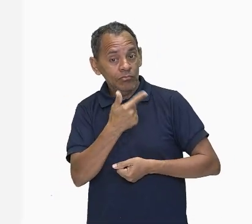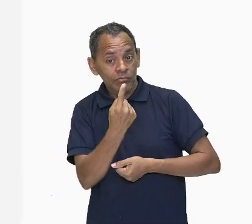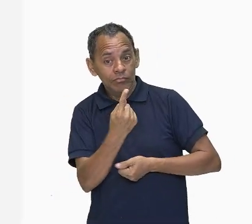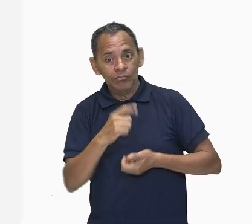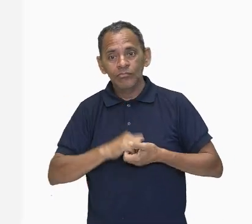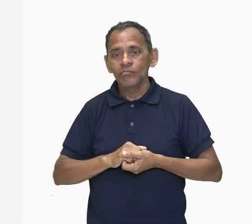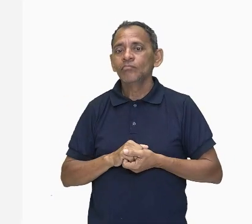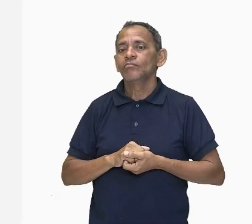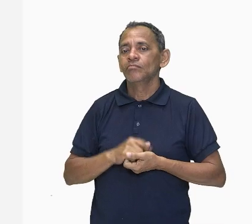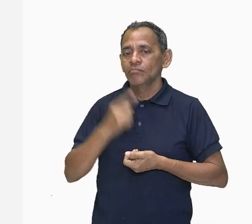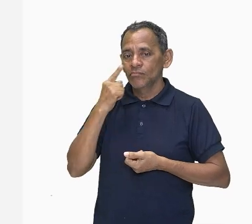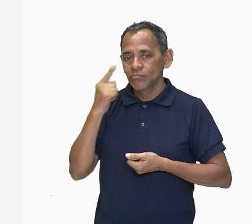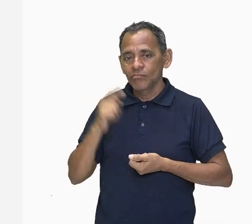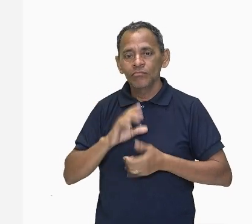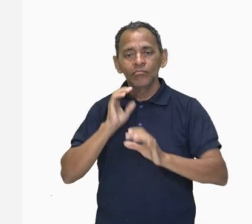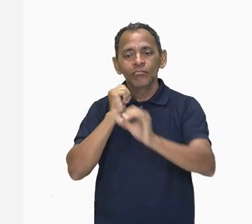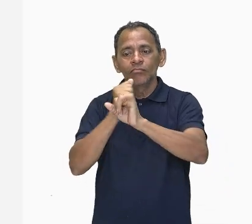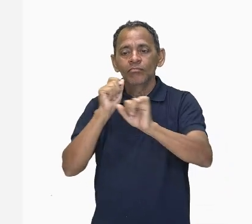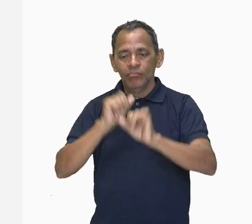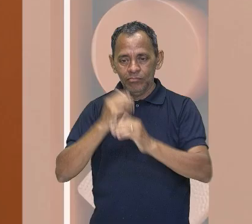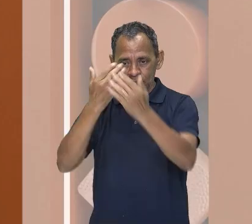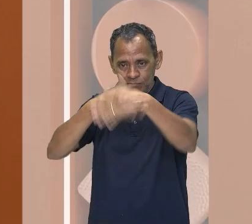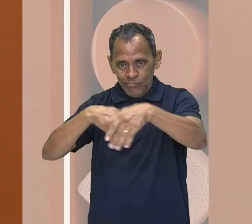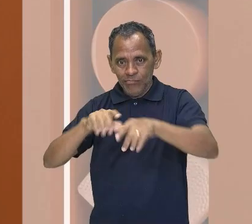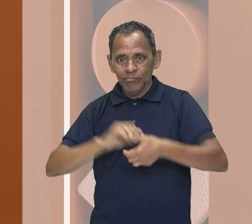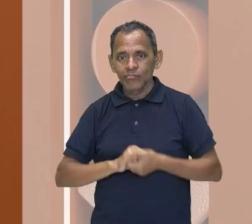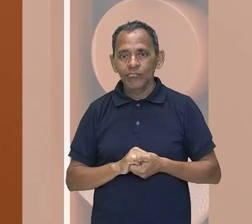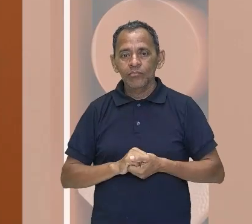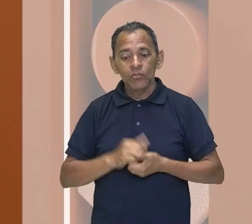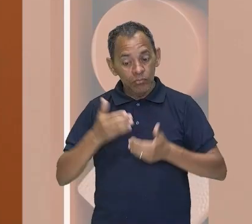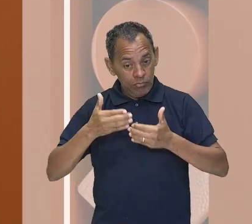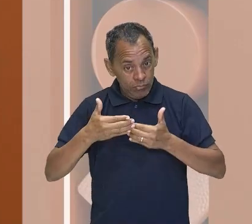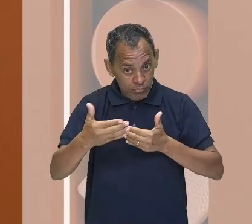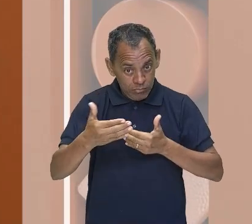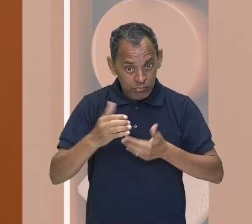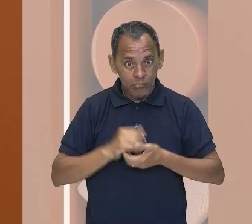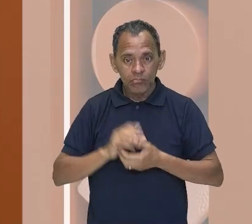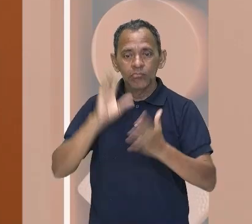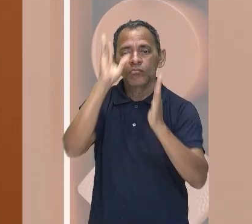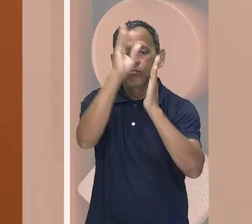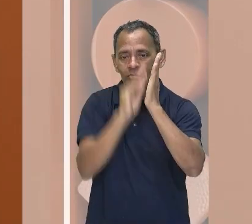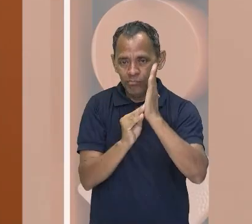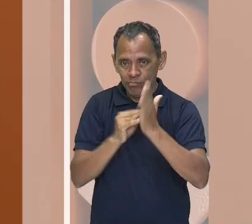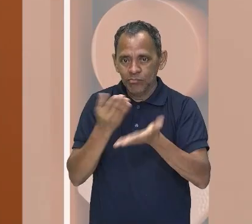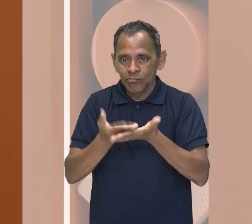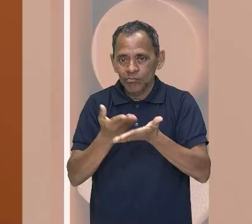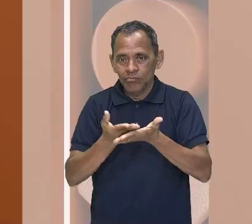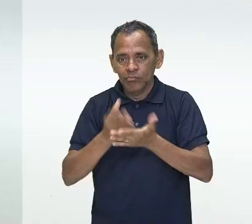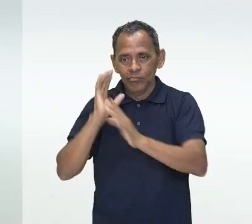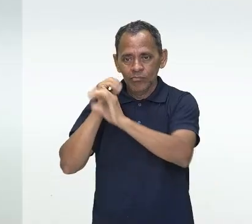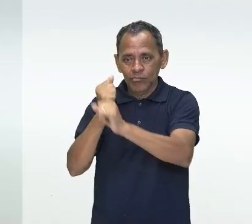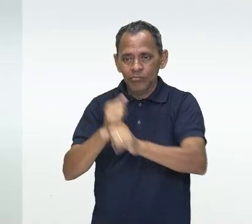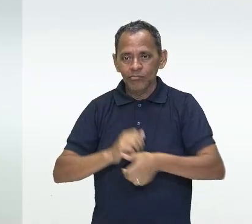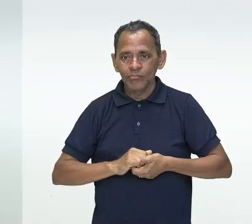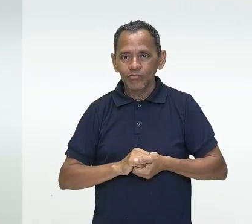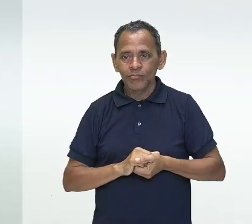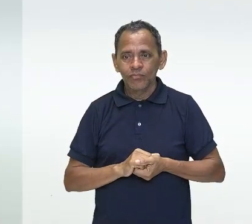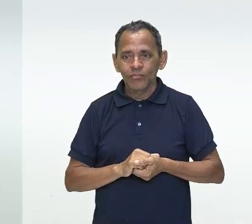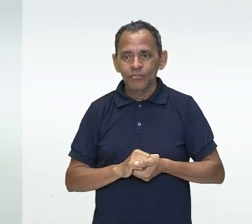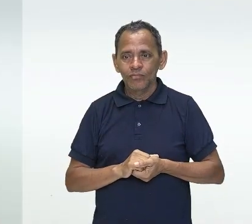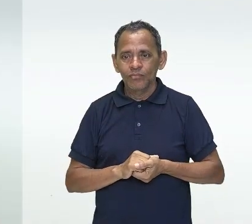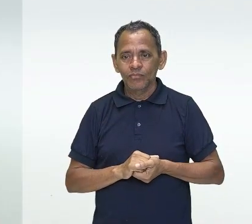iremos tratar da nossa revisão e avaliação, e nós vamos começar com o conteúdo da nossa aula de revisão.